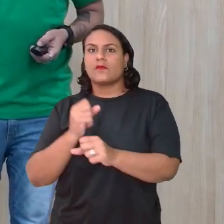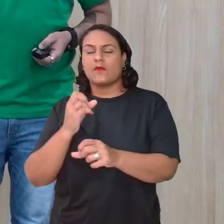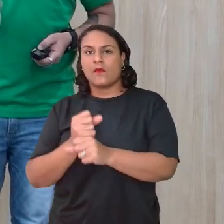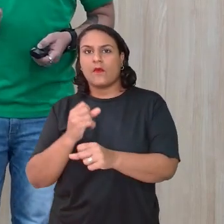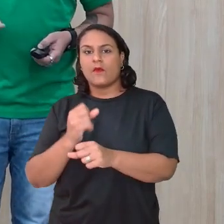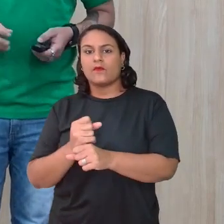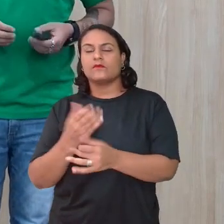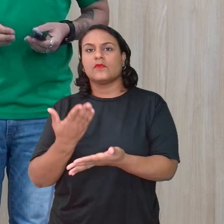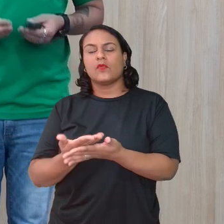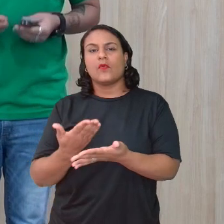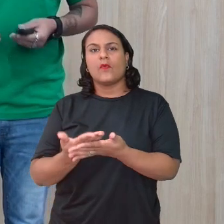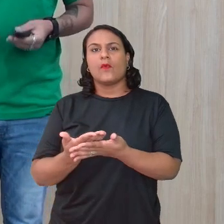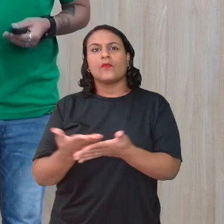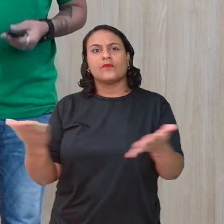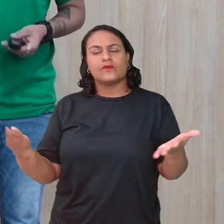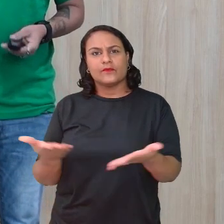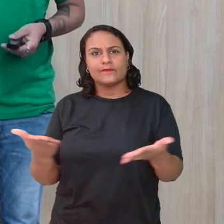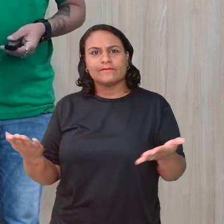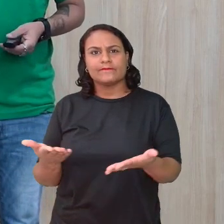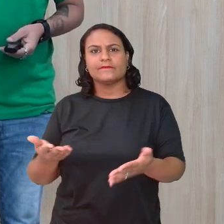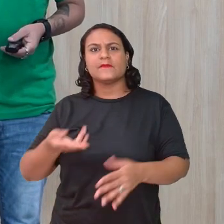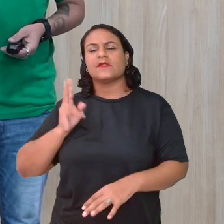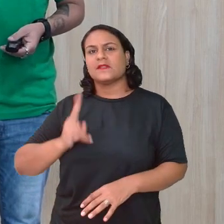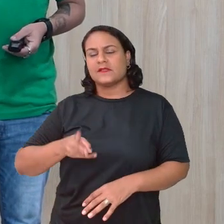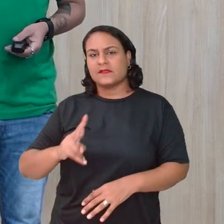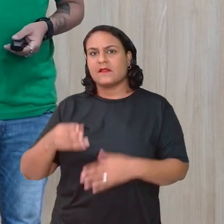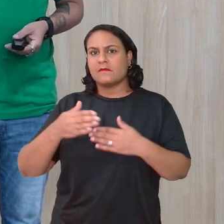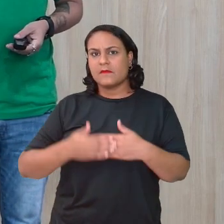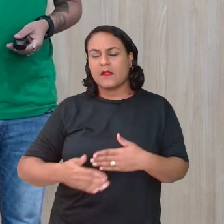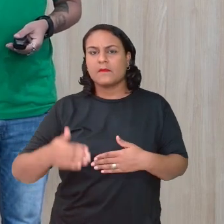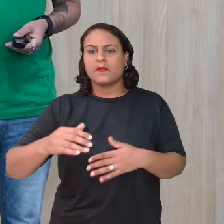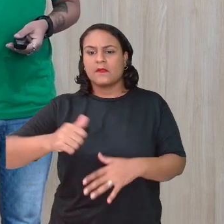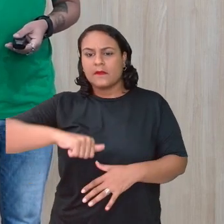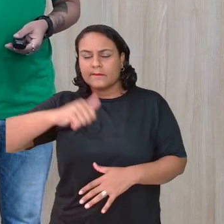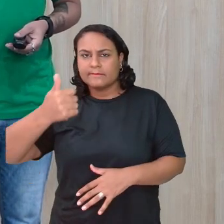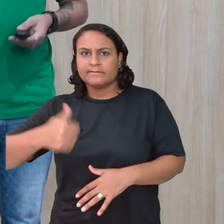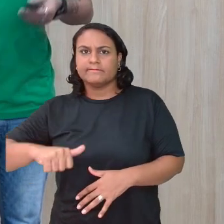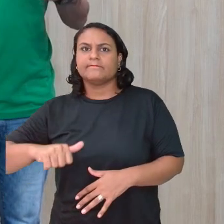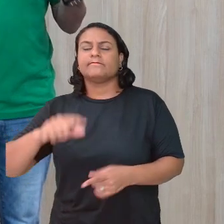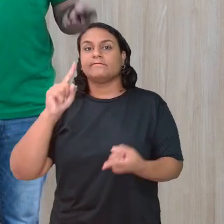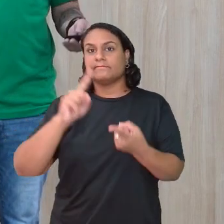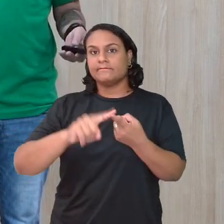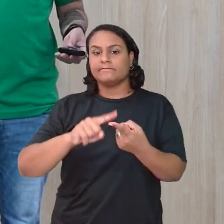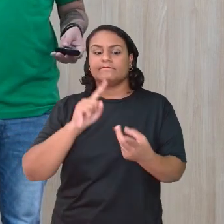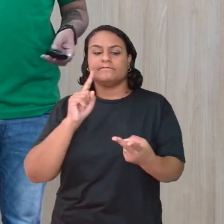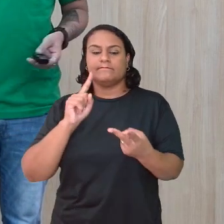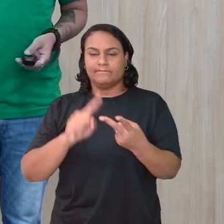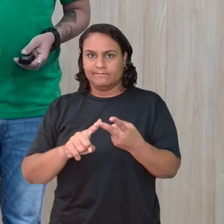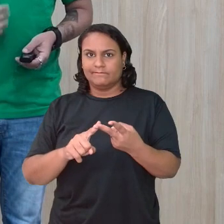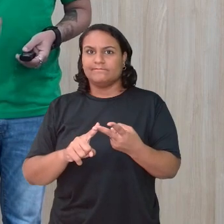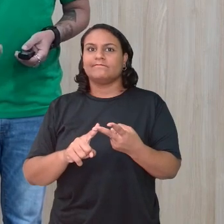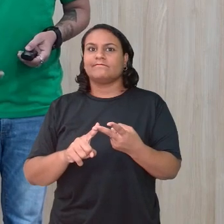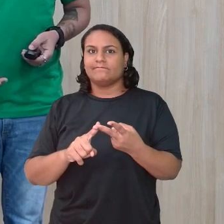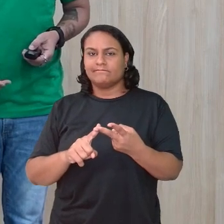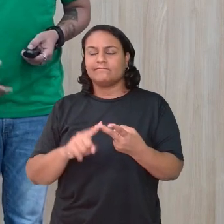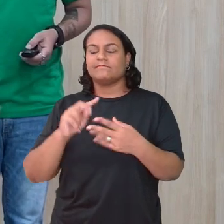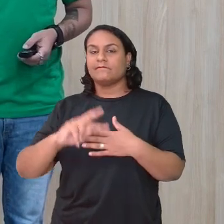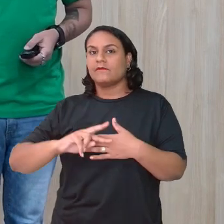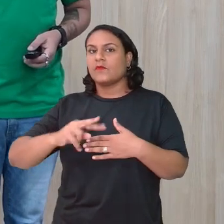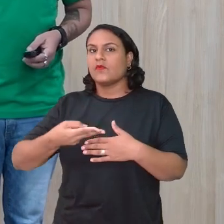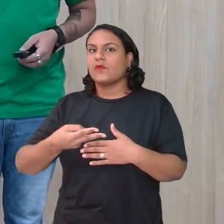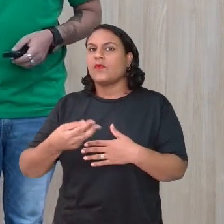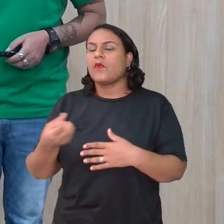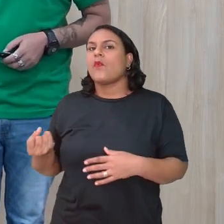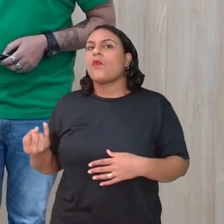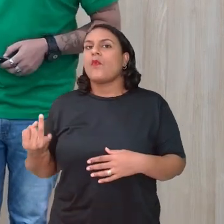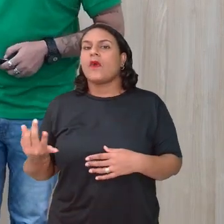na aula de hoje, a gente sempre foi a partir de analisar os casos favoráveis e os casos possíveis e, consequentemente,